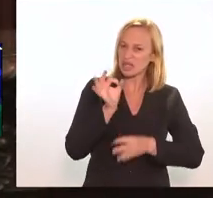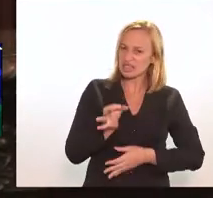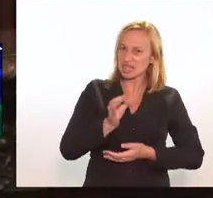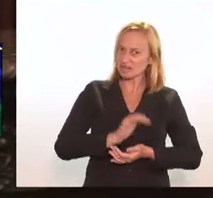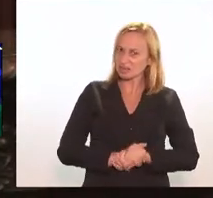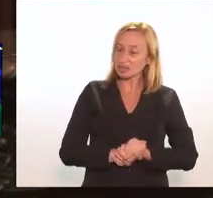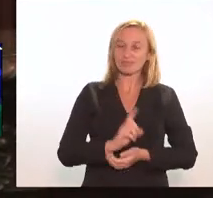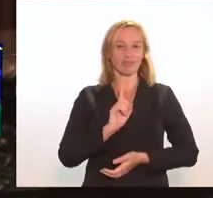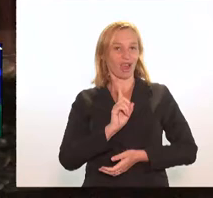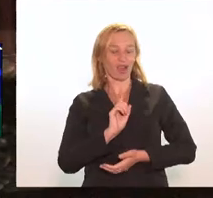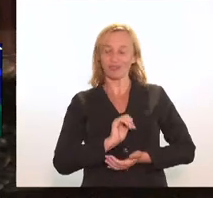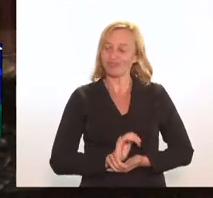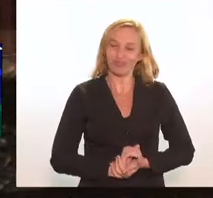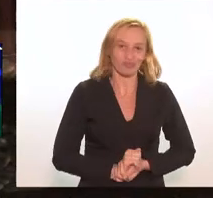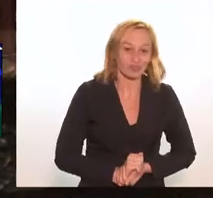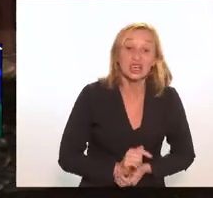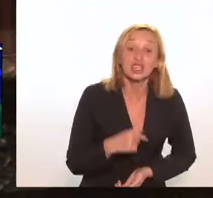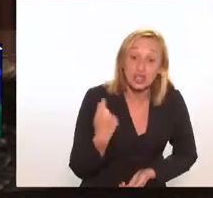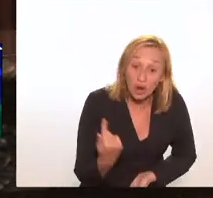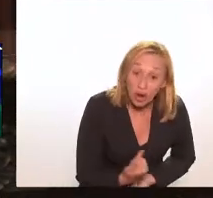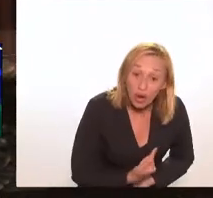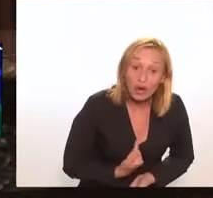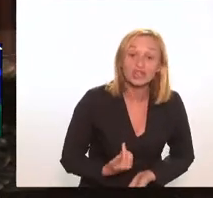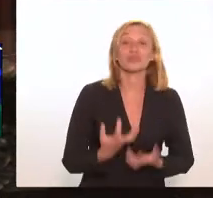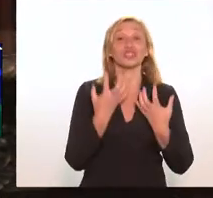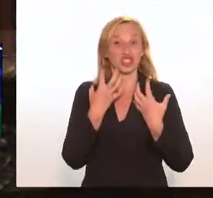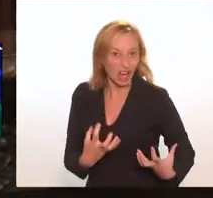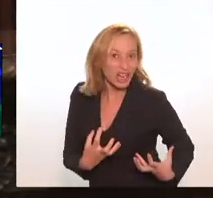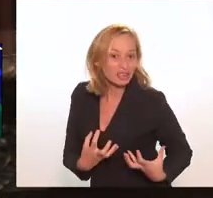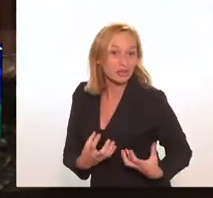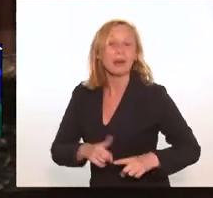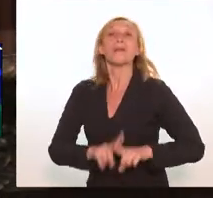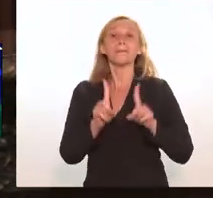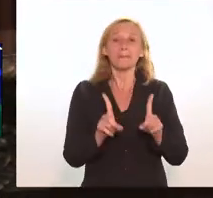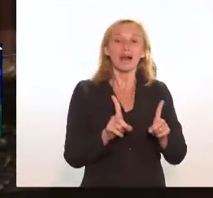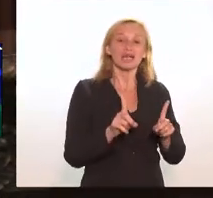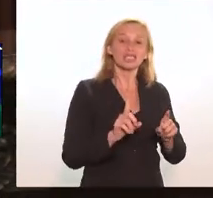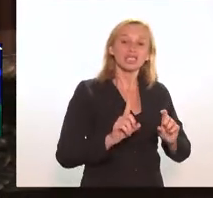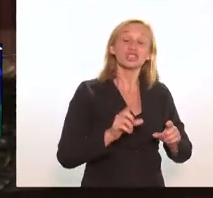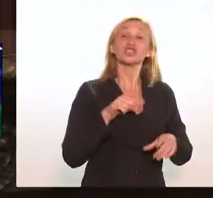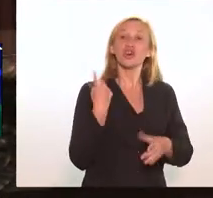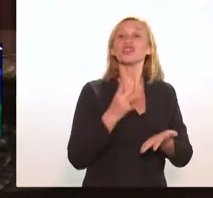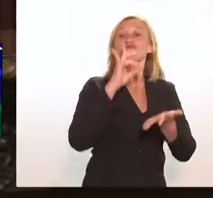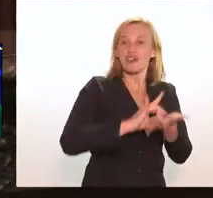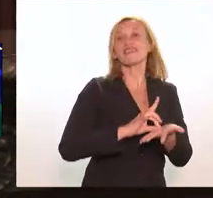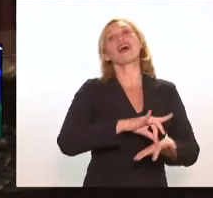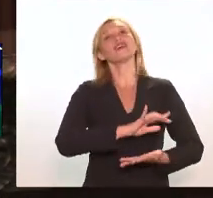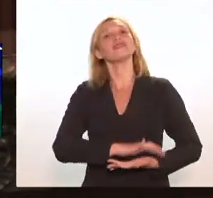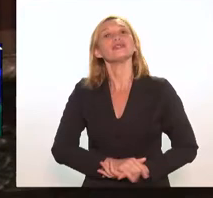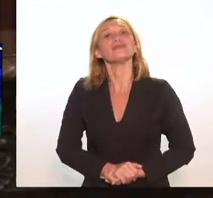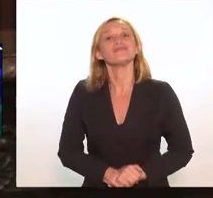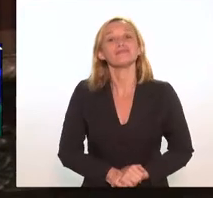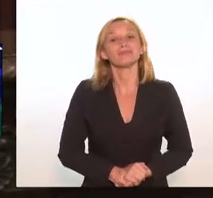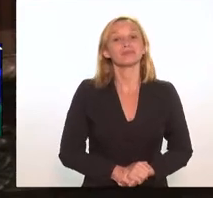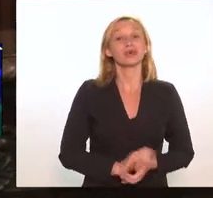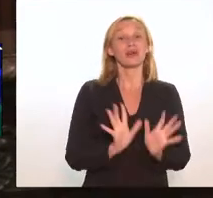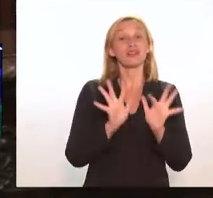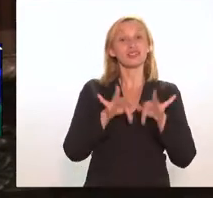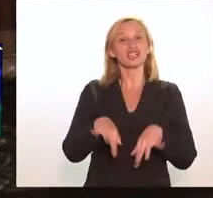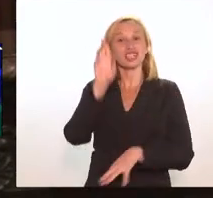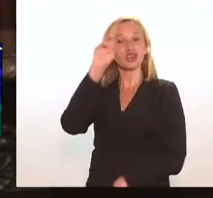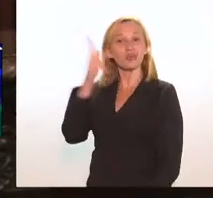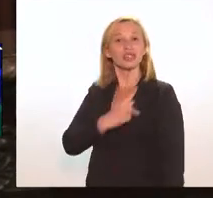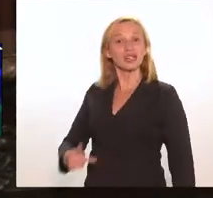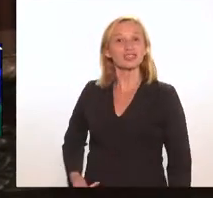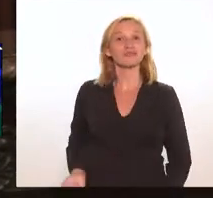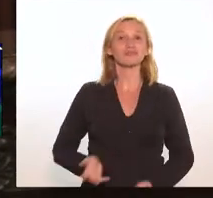Não somos. Nós somos chatos, mas nós somos verdadeiros. Para concluir, senhor